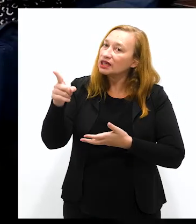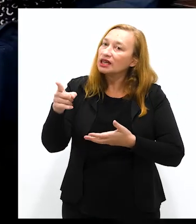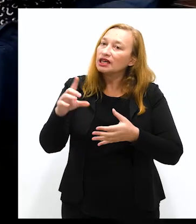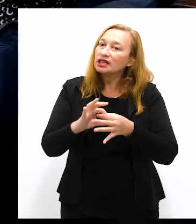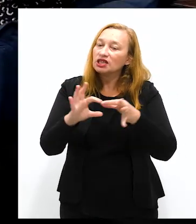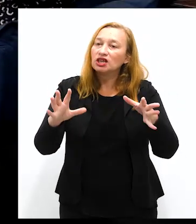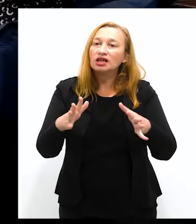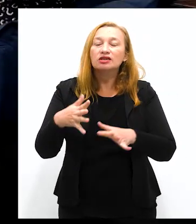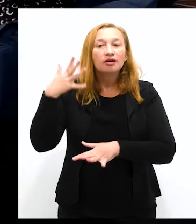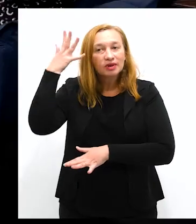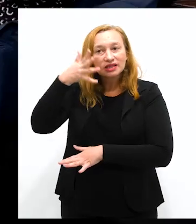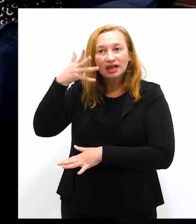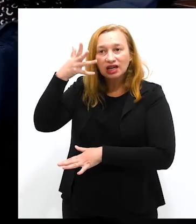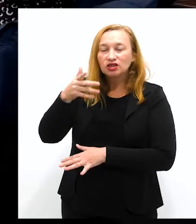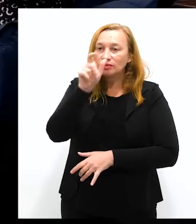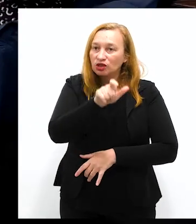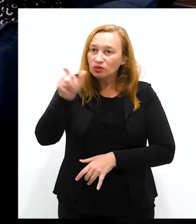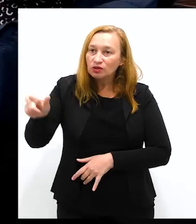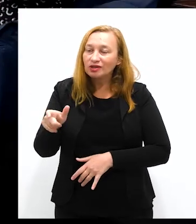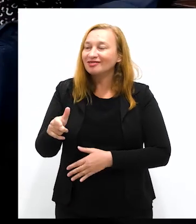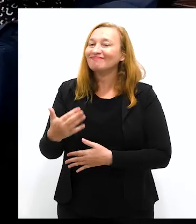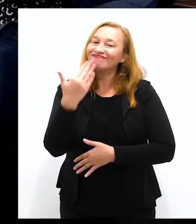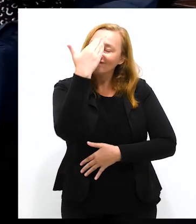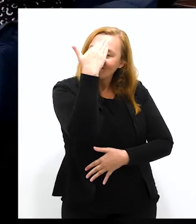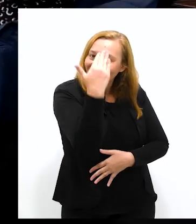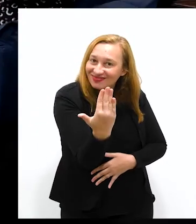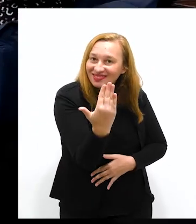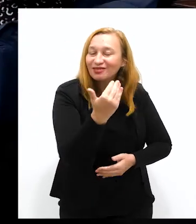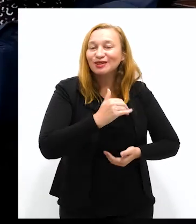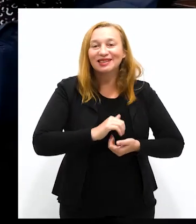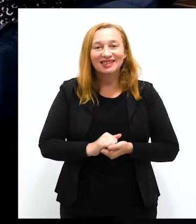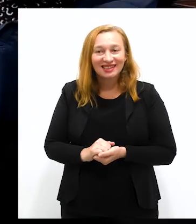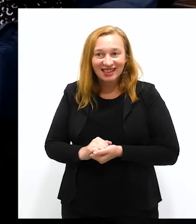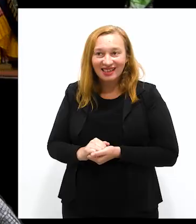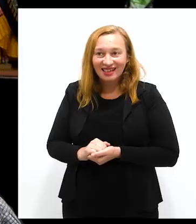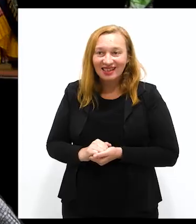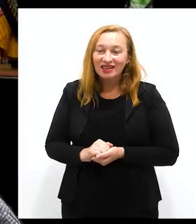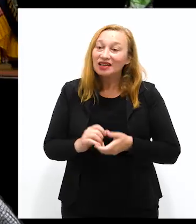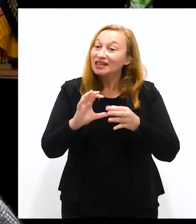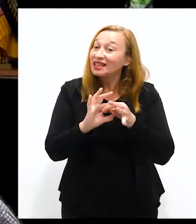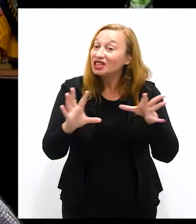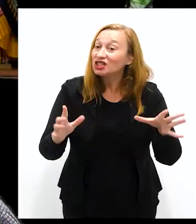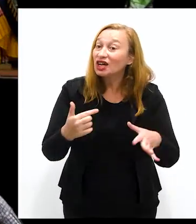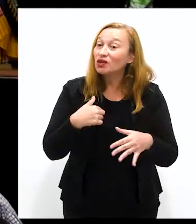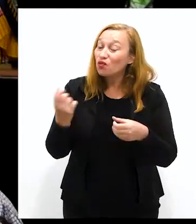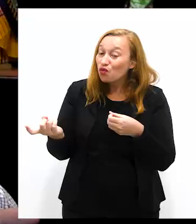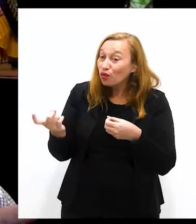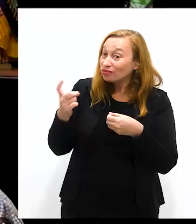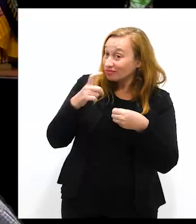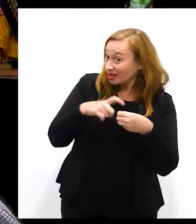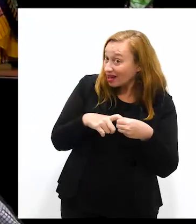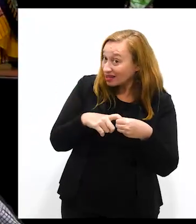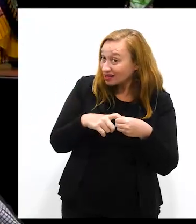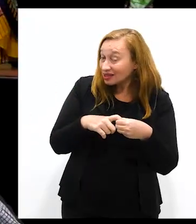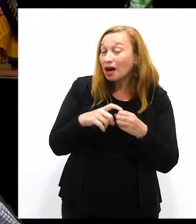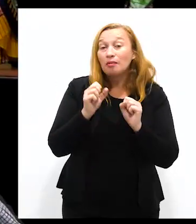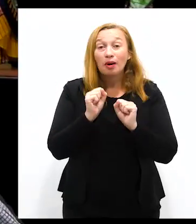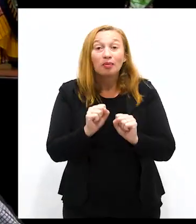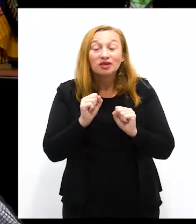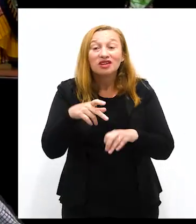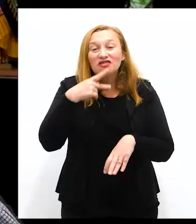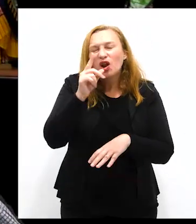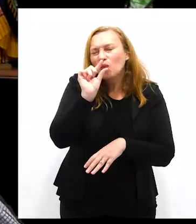que você deixasse uma mensagem para as pessoas. Agradecer a você por ter me permitido que